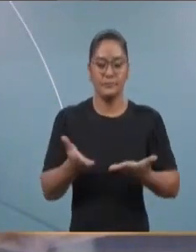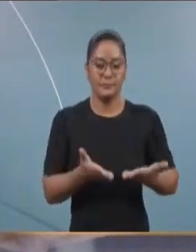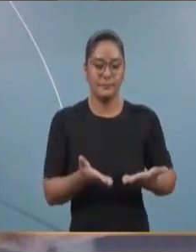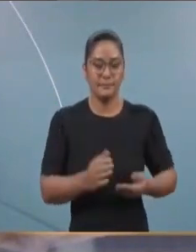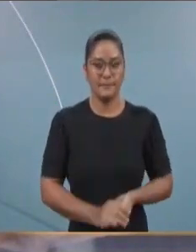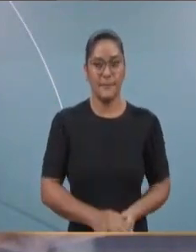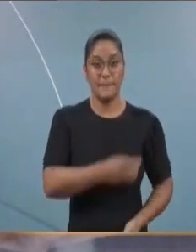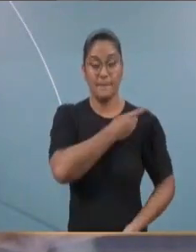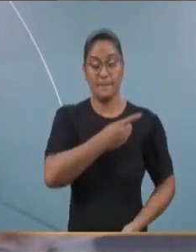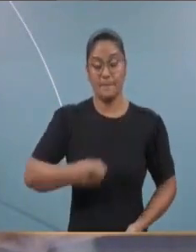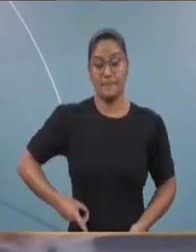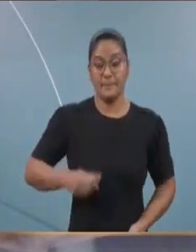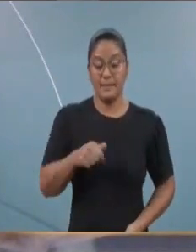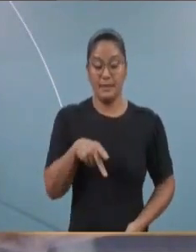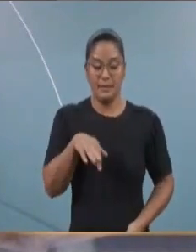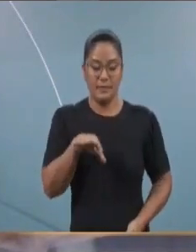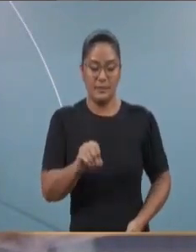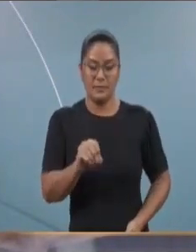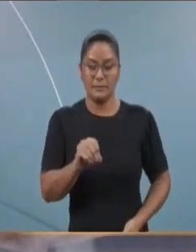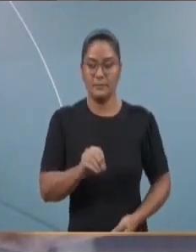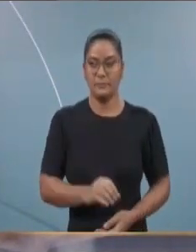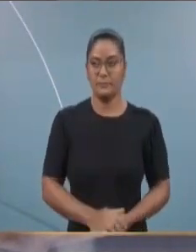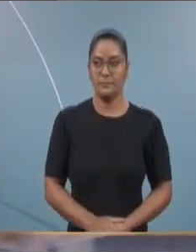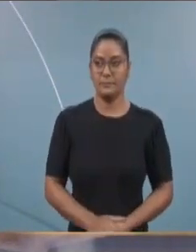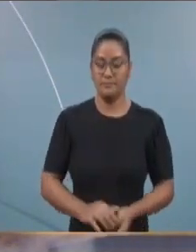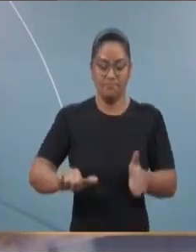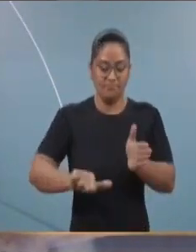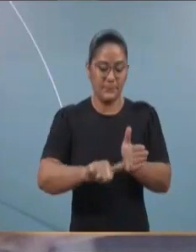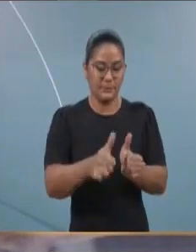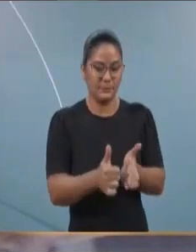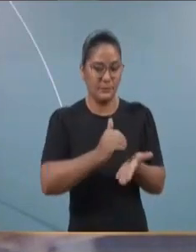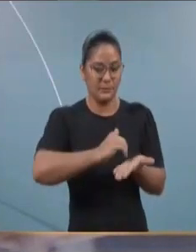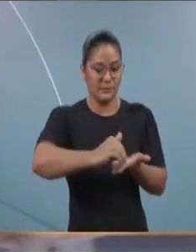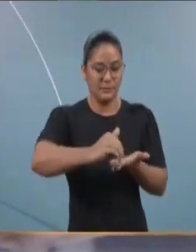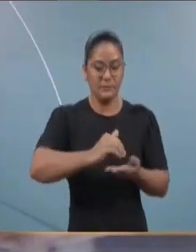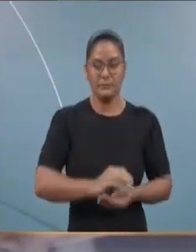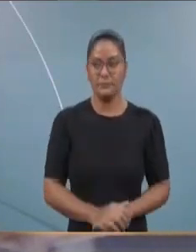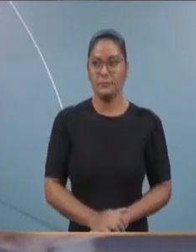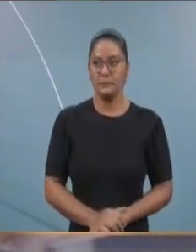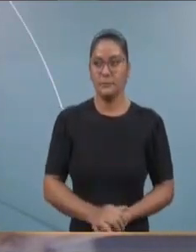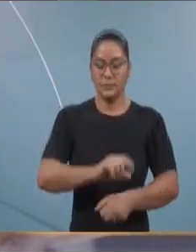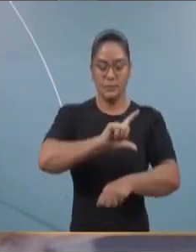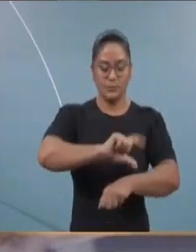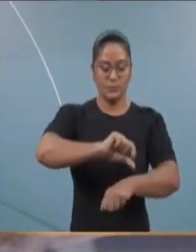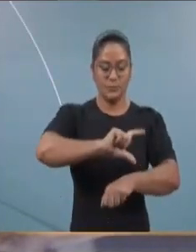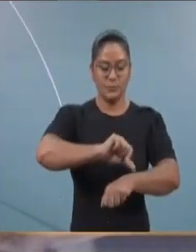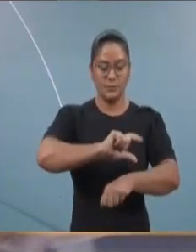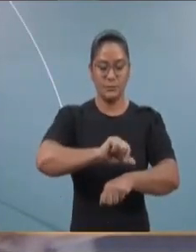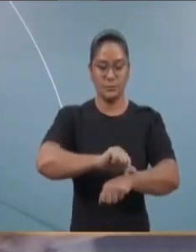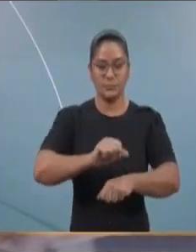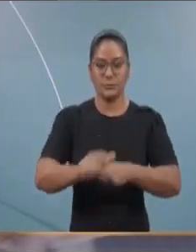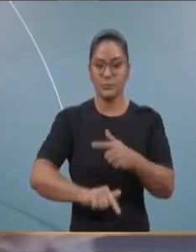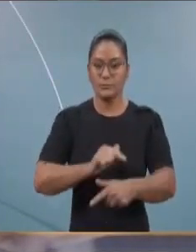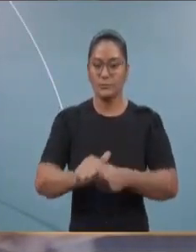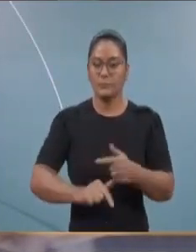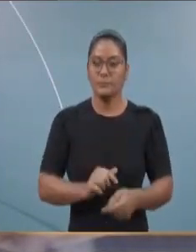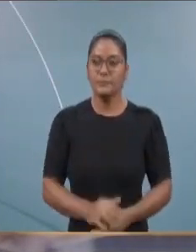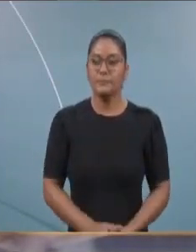Galeno tor qu para assumir a para ocupar a primeira secretaria Passamos o horário destinado ao